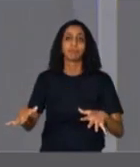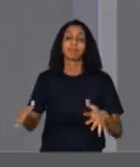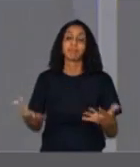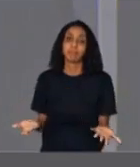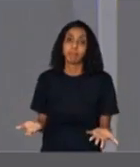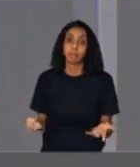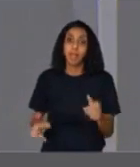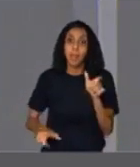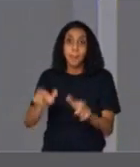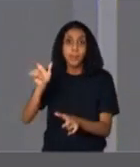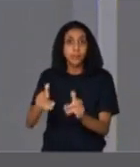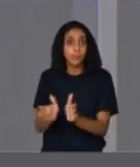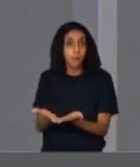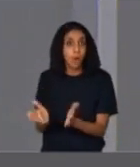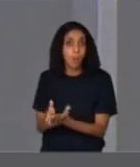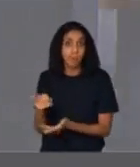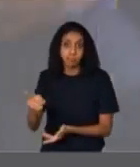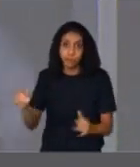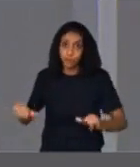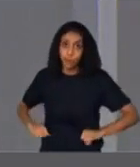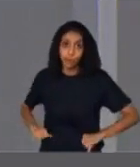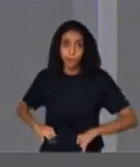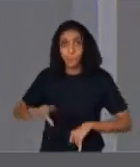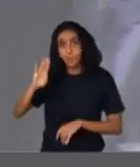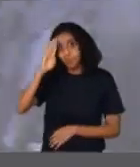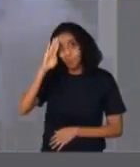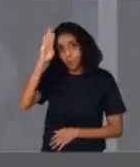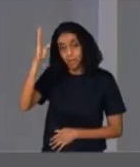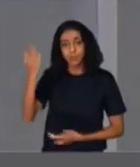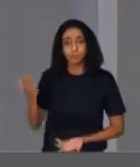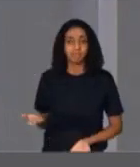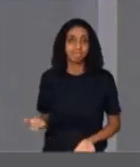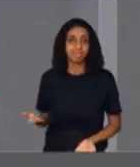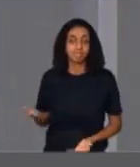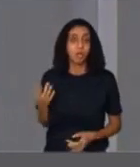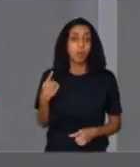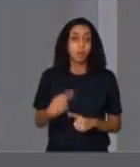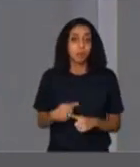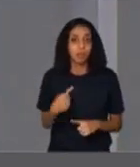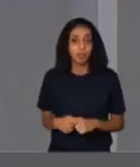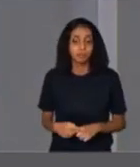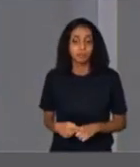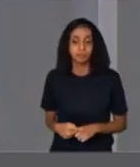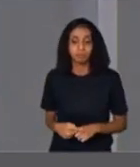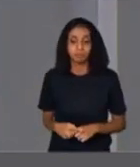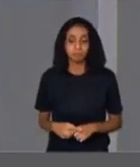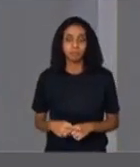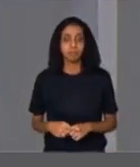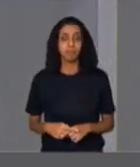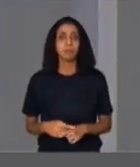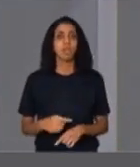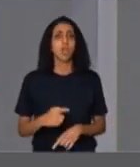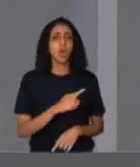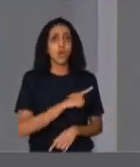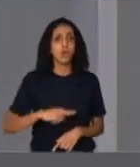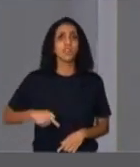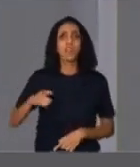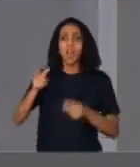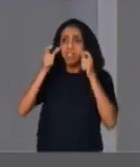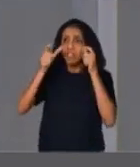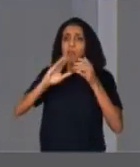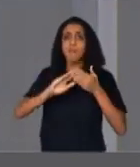as pessoas mais pobres, as pessoas que moram onde o poder público menos está presente.